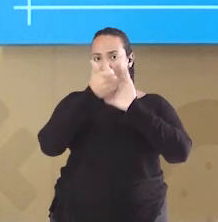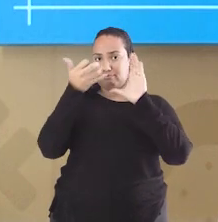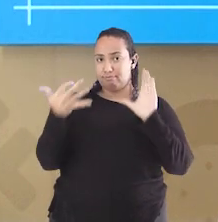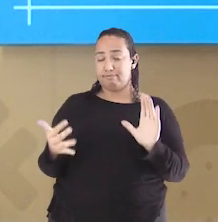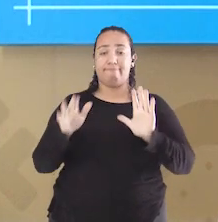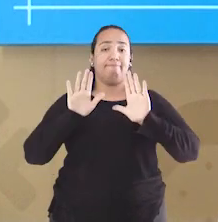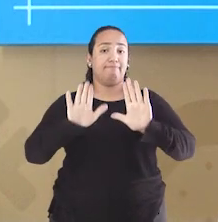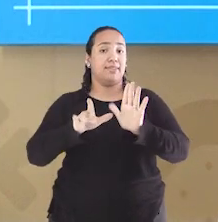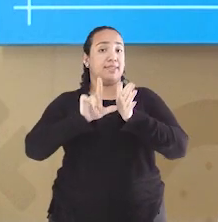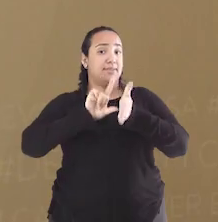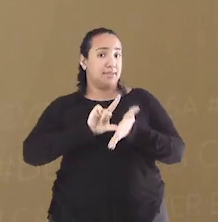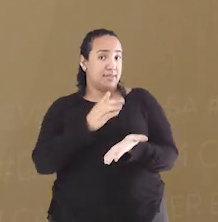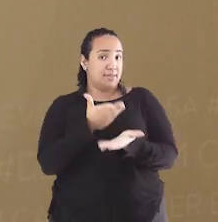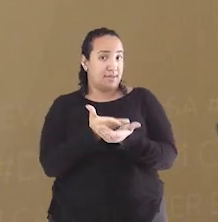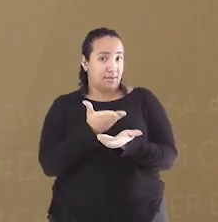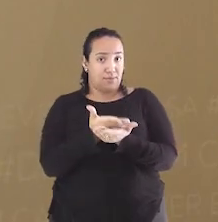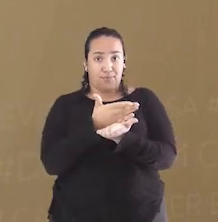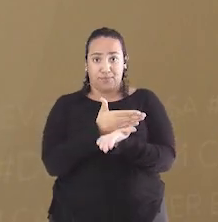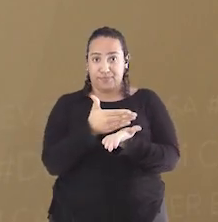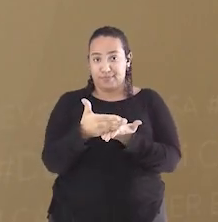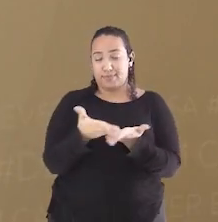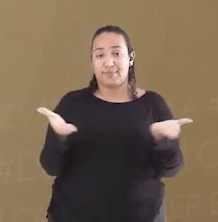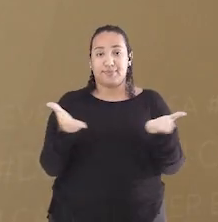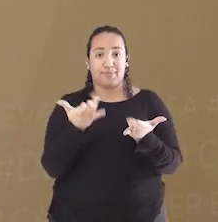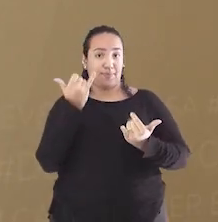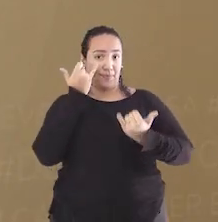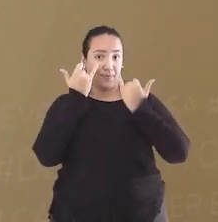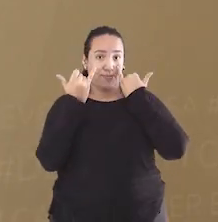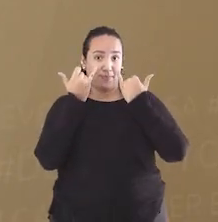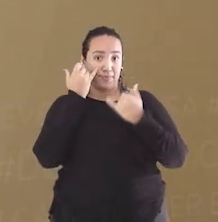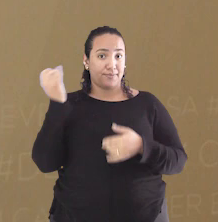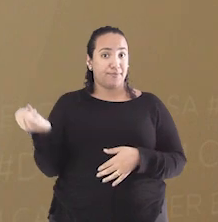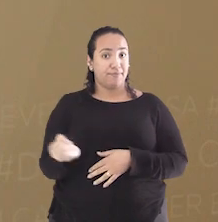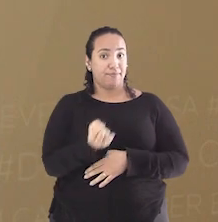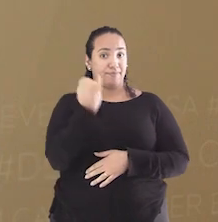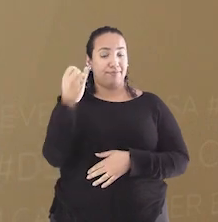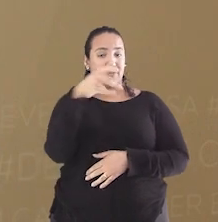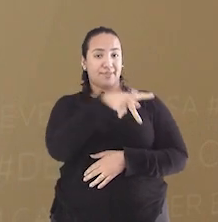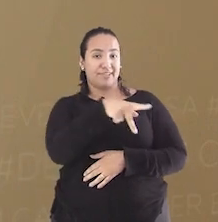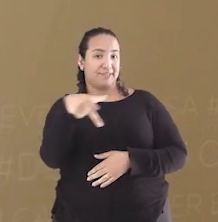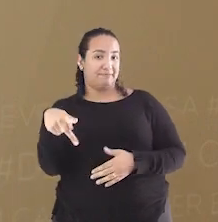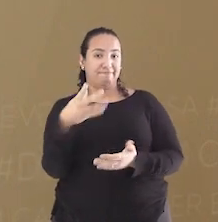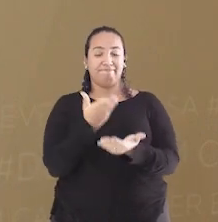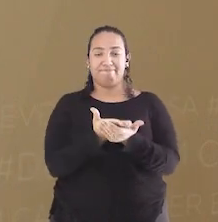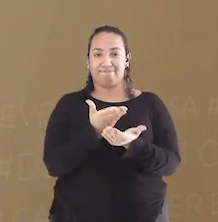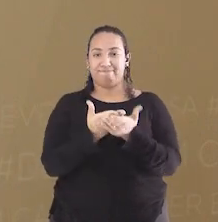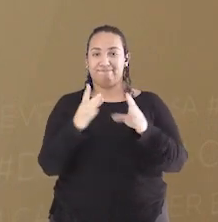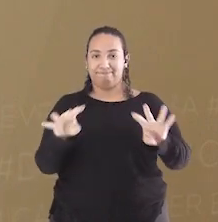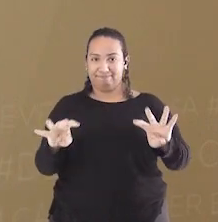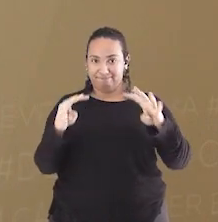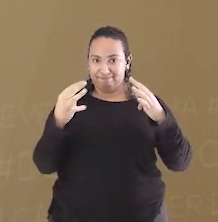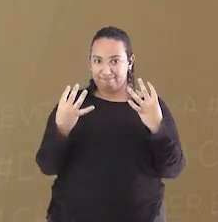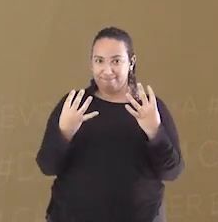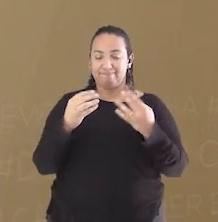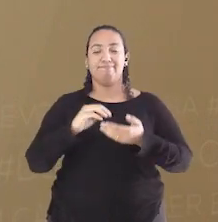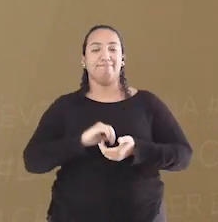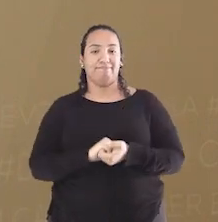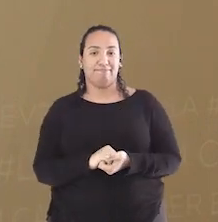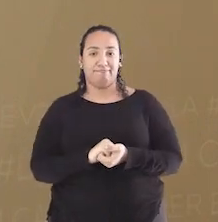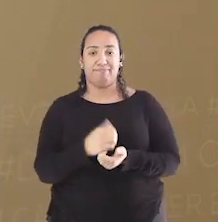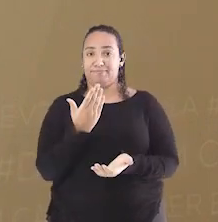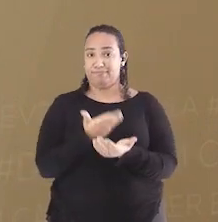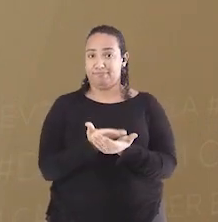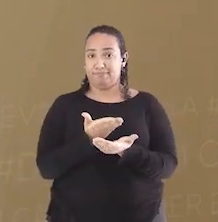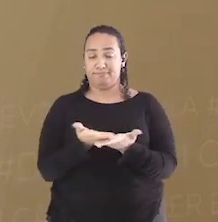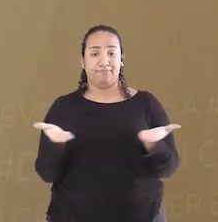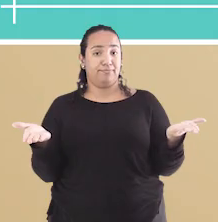suas características. Mas, antes da gente começar, vou passar algumas informações aos professores e às professoras que